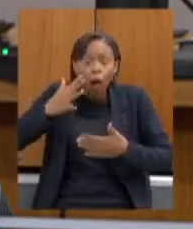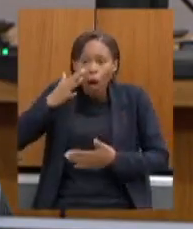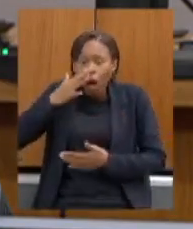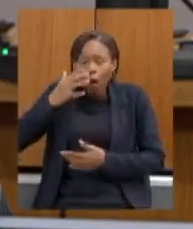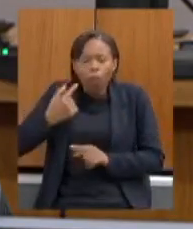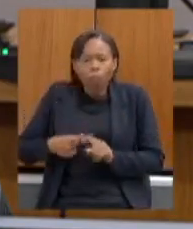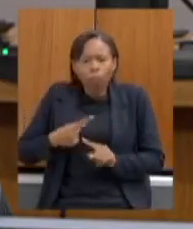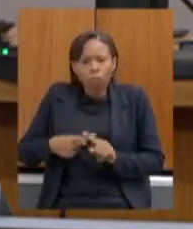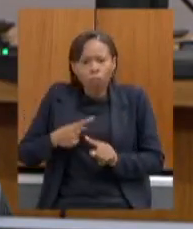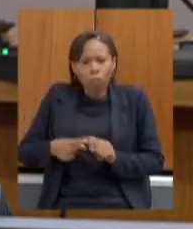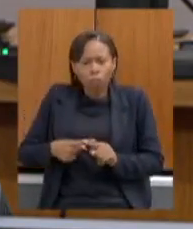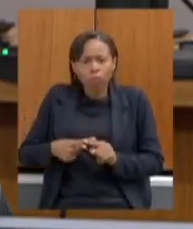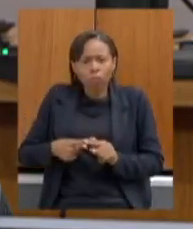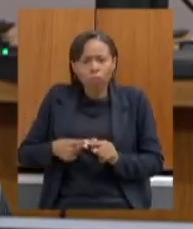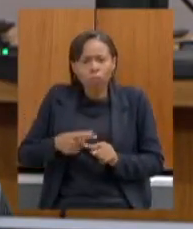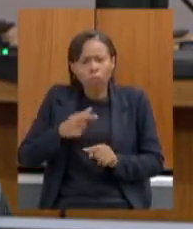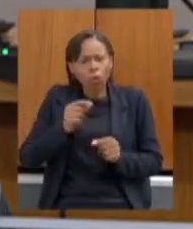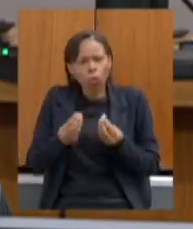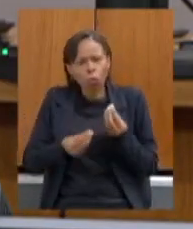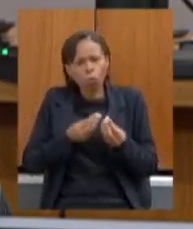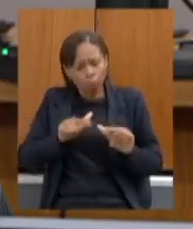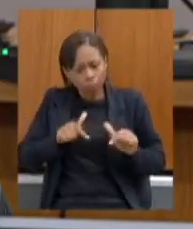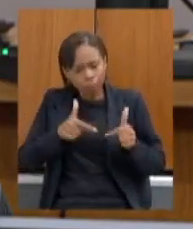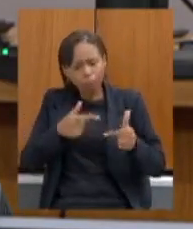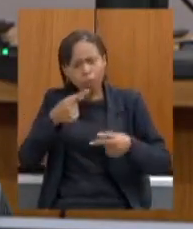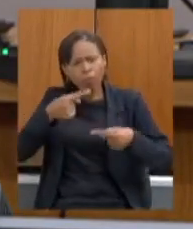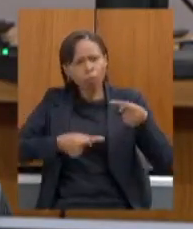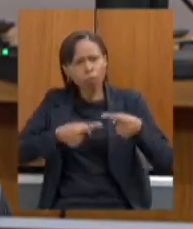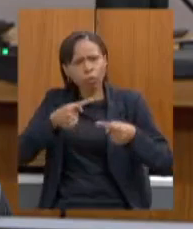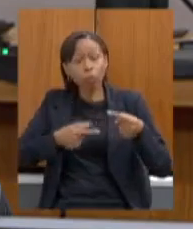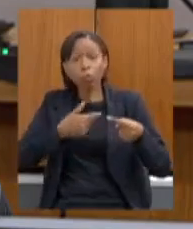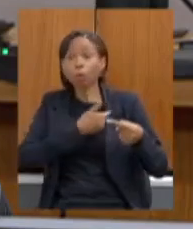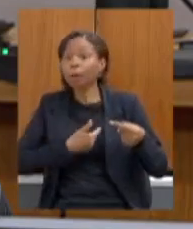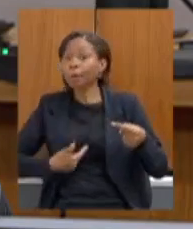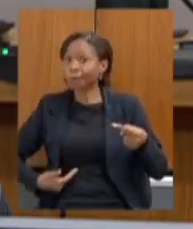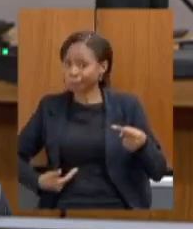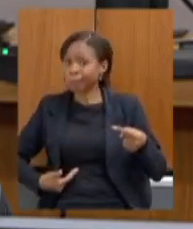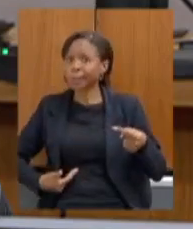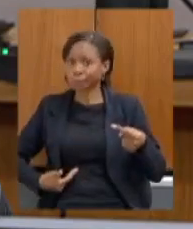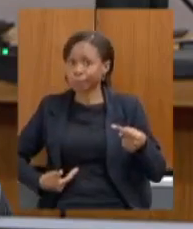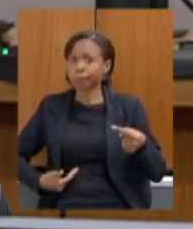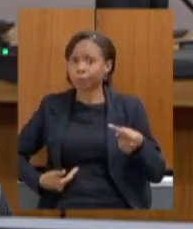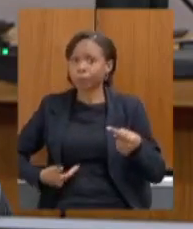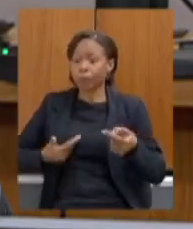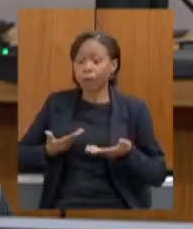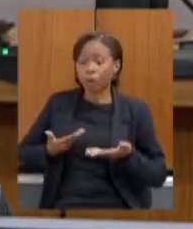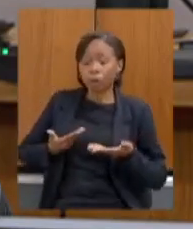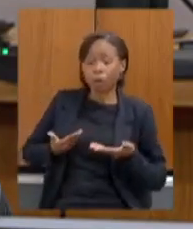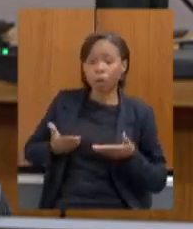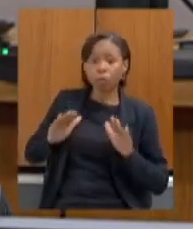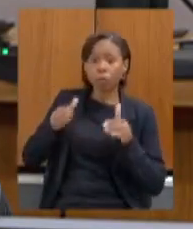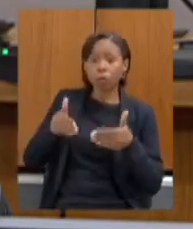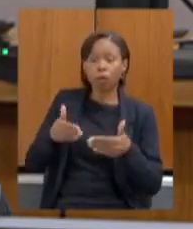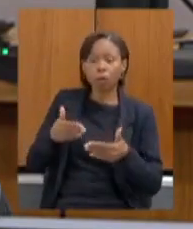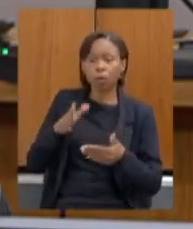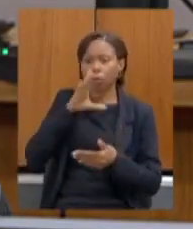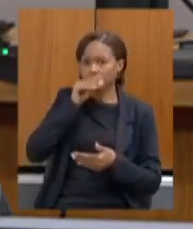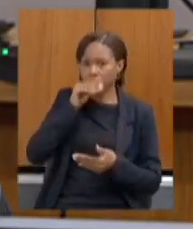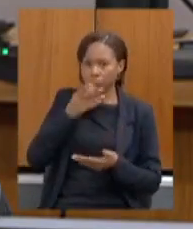política do governo em relação aos servidores através das suas entidades sindicais. Eu já vi